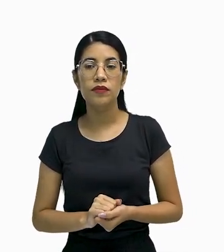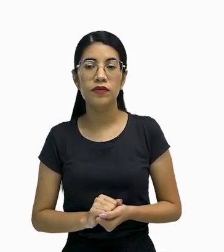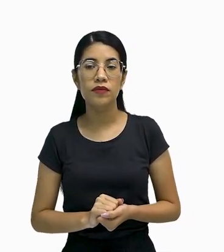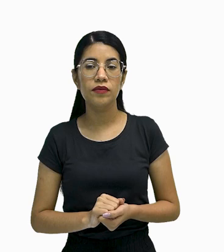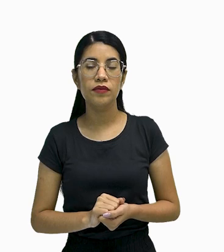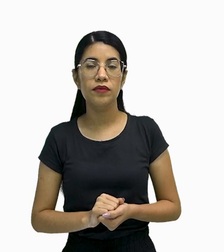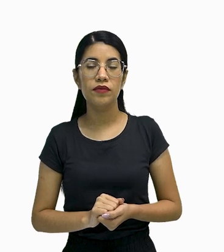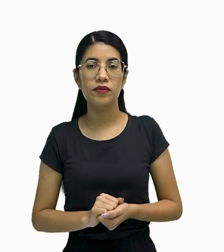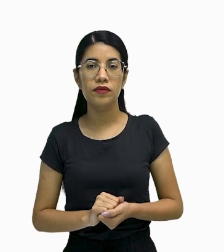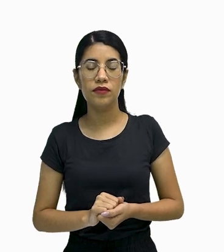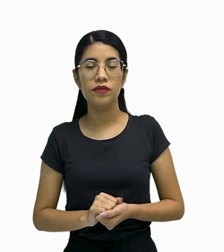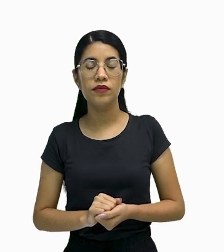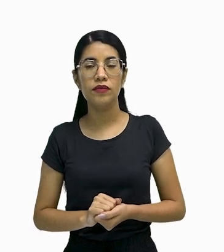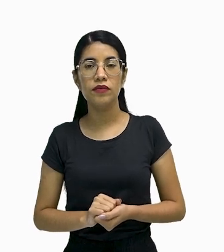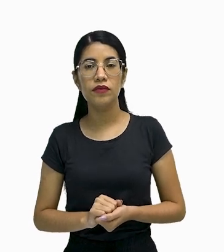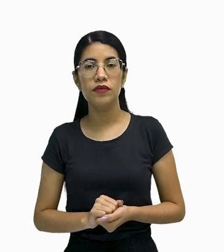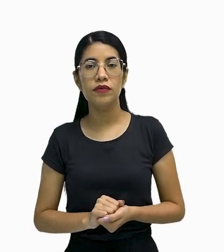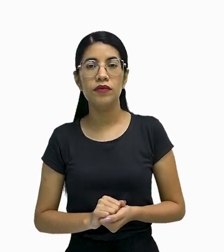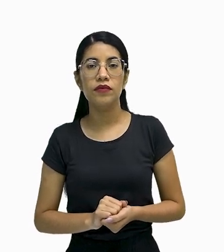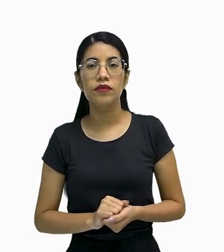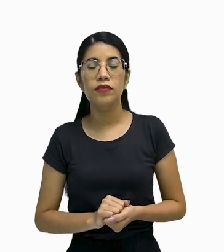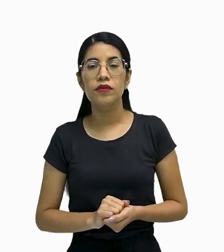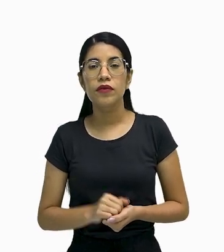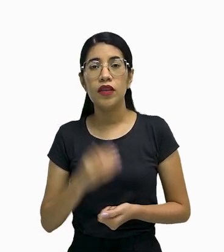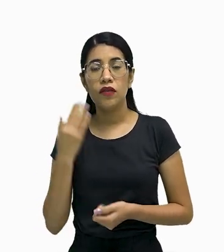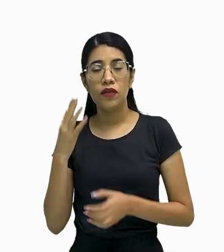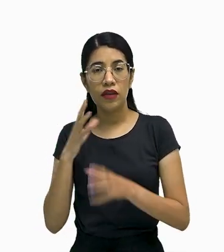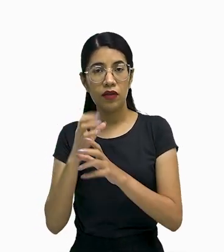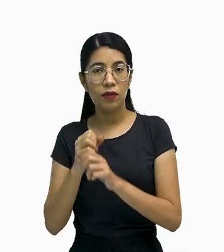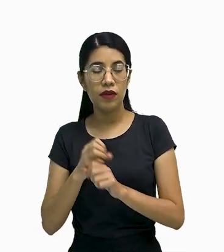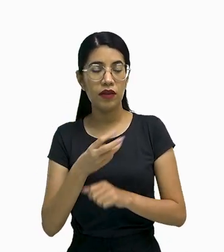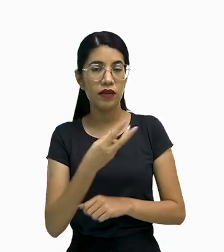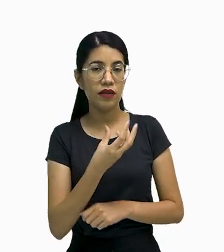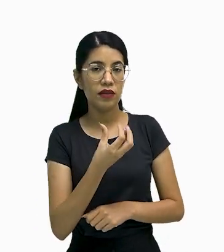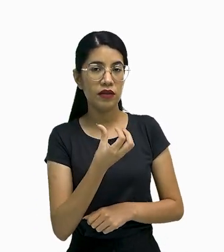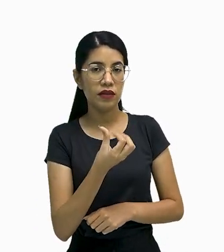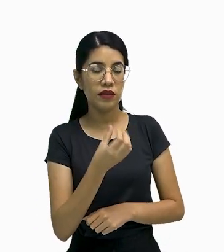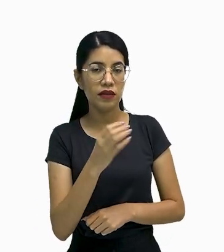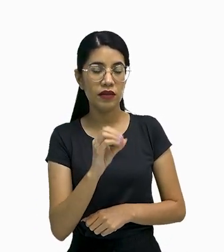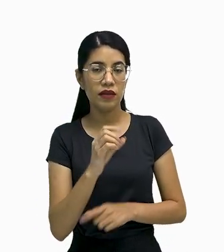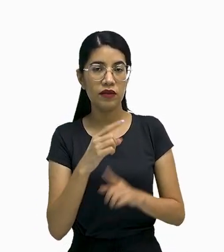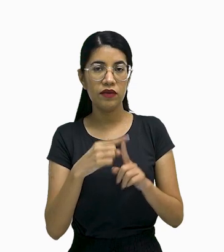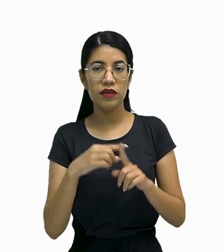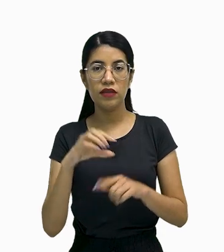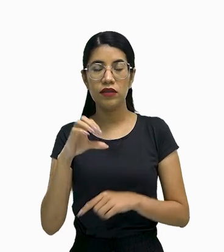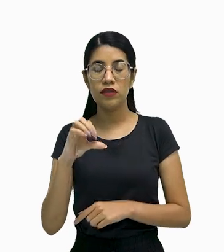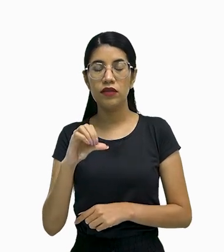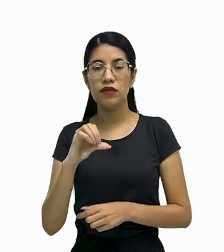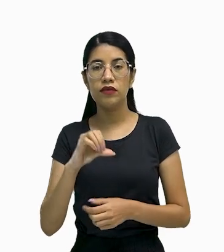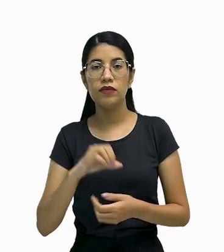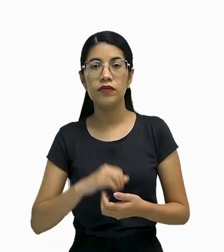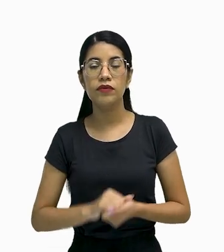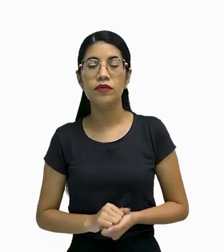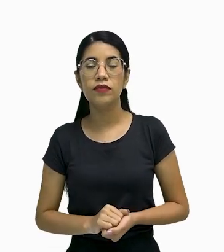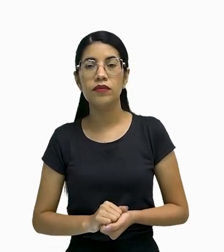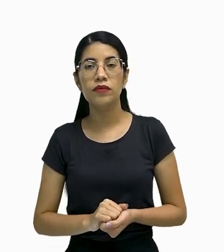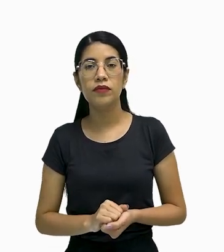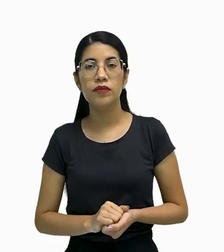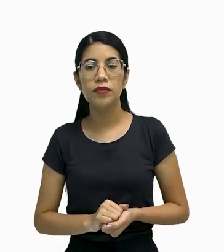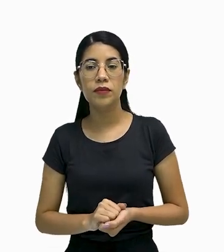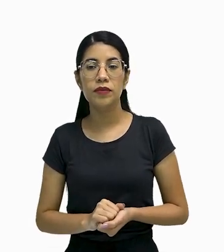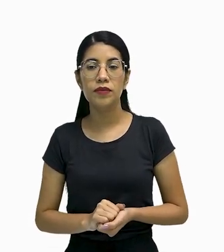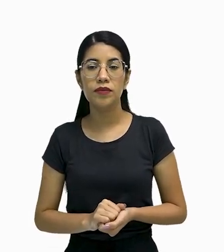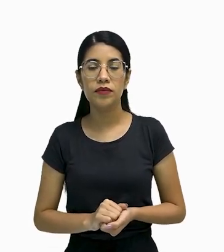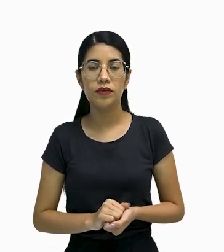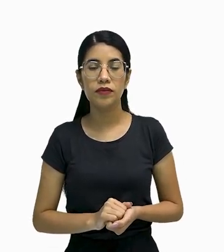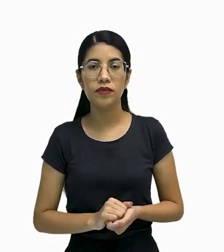360 vezes 9. 9 vezes 0 é 0. 9 vezes 6, ou 6 vezes 9, é